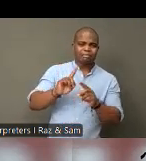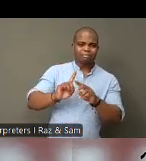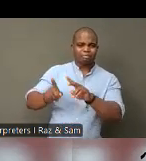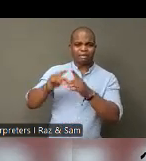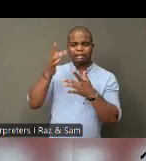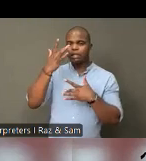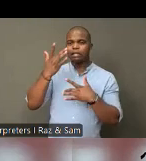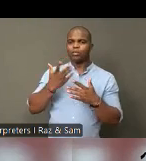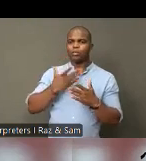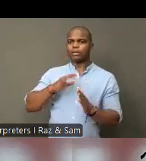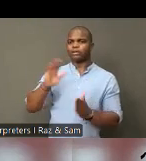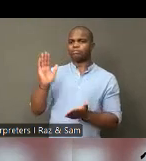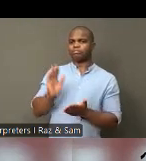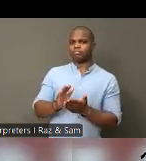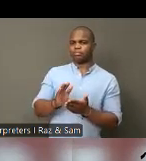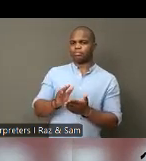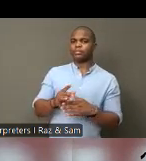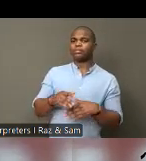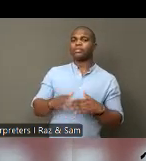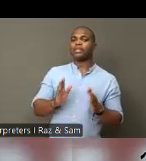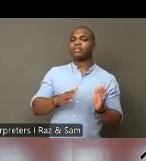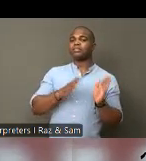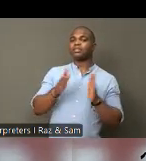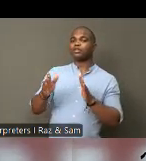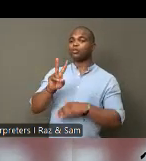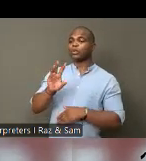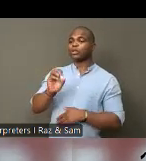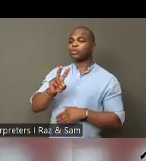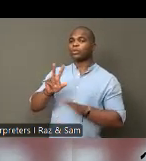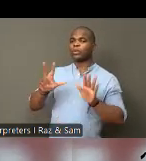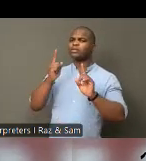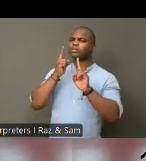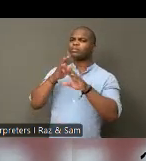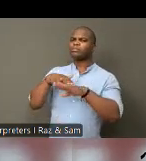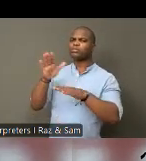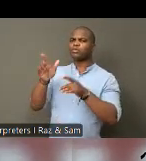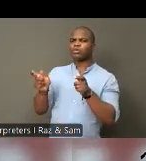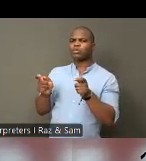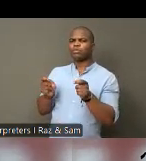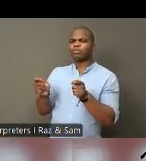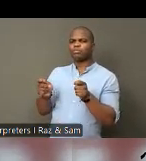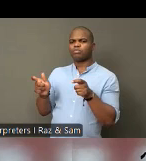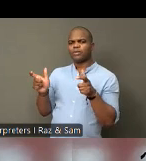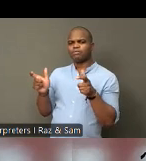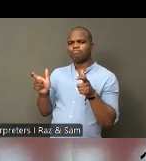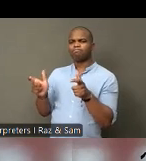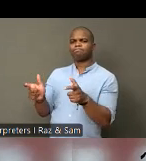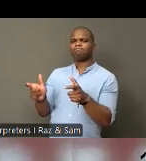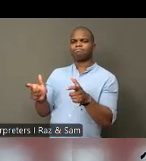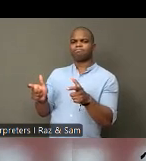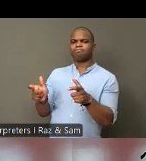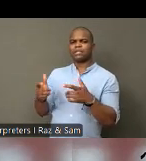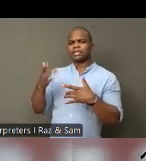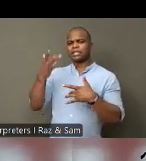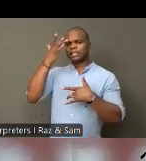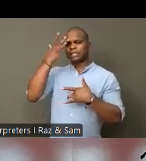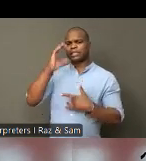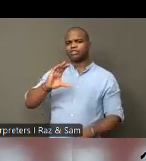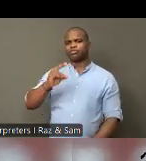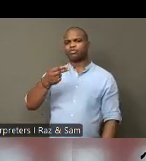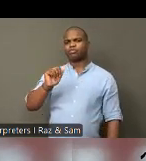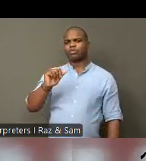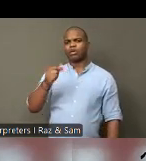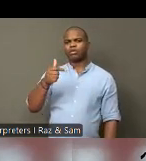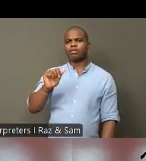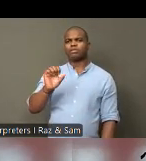helmintices transmitida no solo. E controle até 2028, nós acreditamos que Chagas e Leishmaniose pode ser controlada até